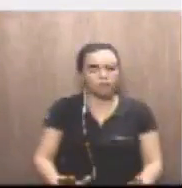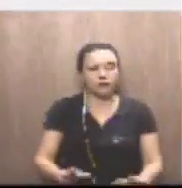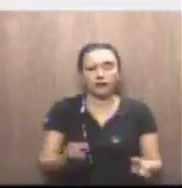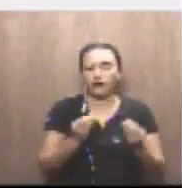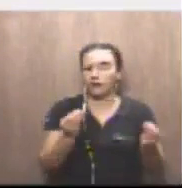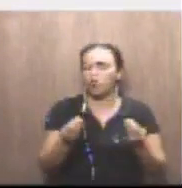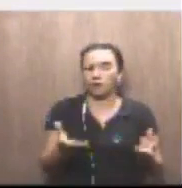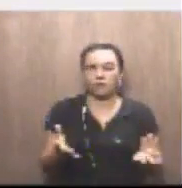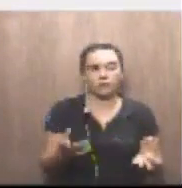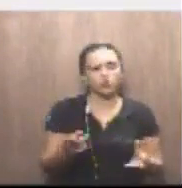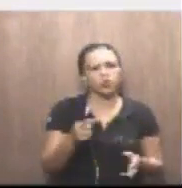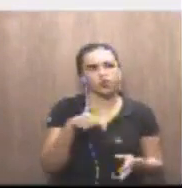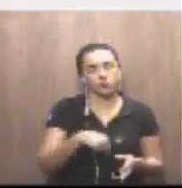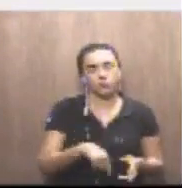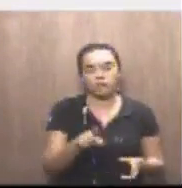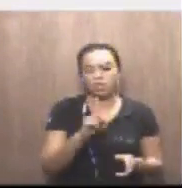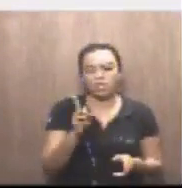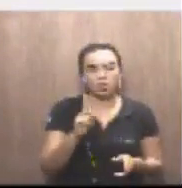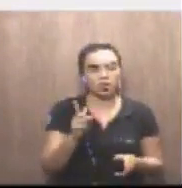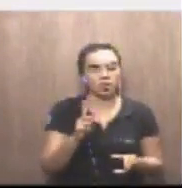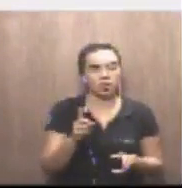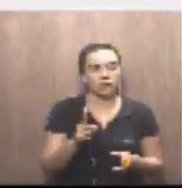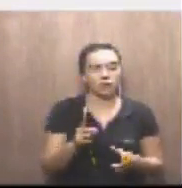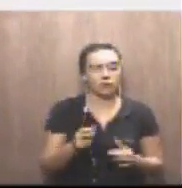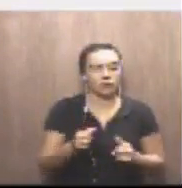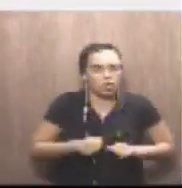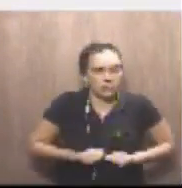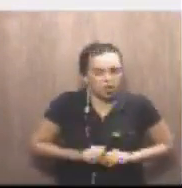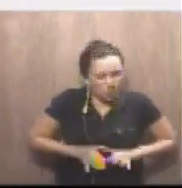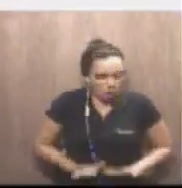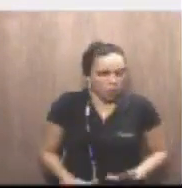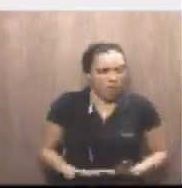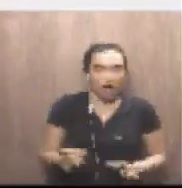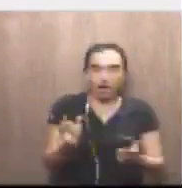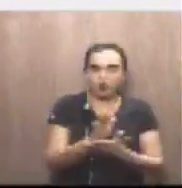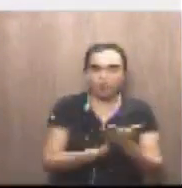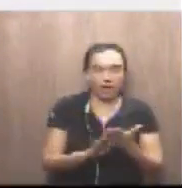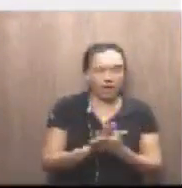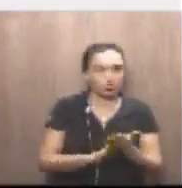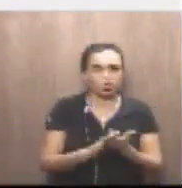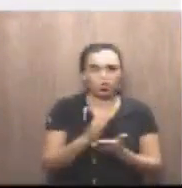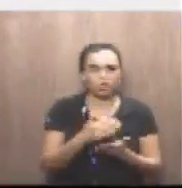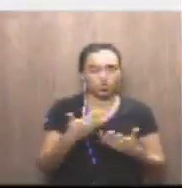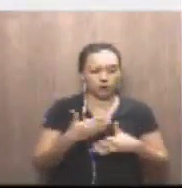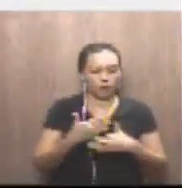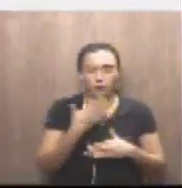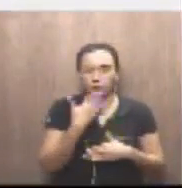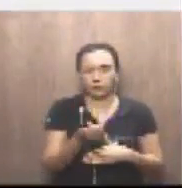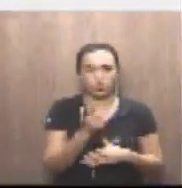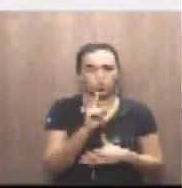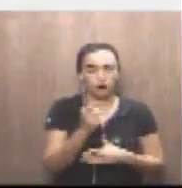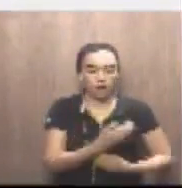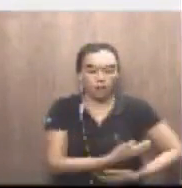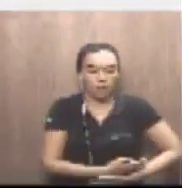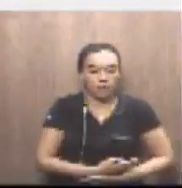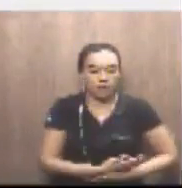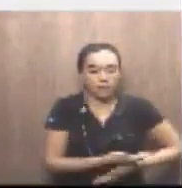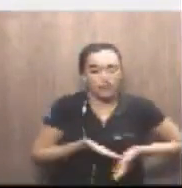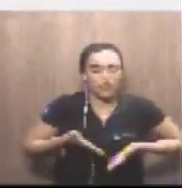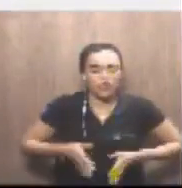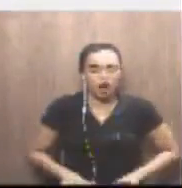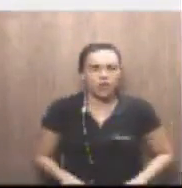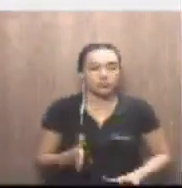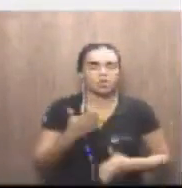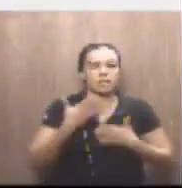assim, Rose? Você não vai dar mais intensidade àquilo que o organismo está pedindo, para que seu bebê venha nascer